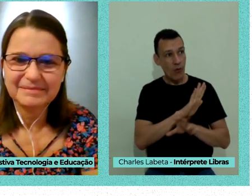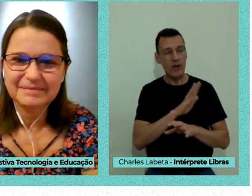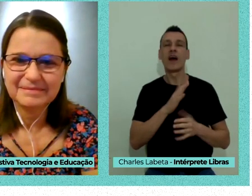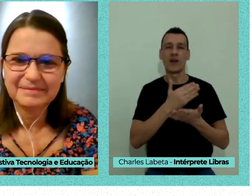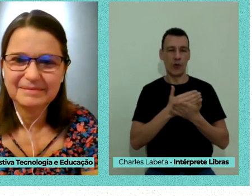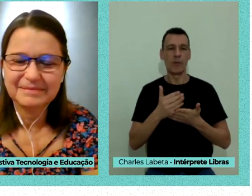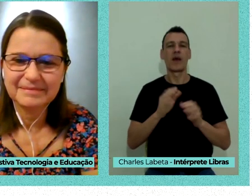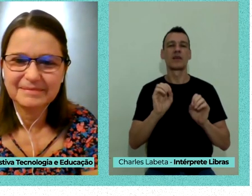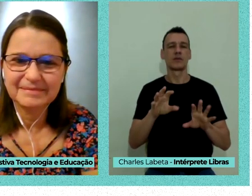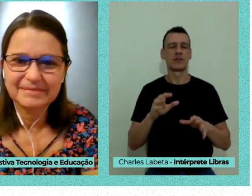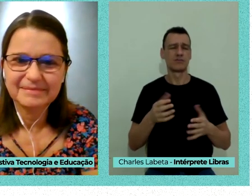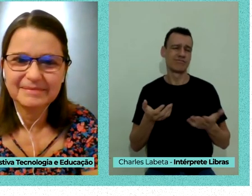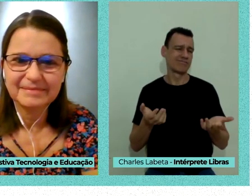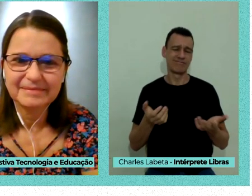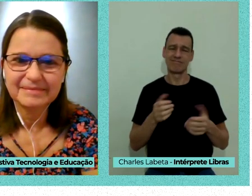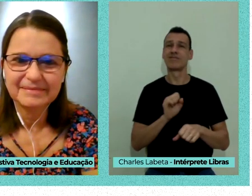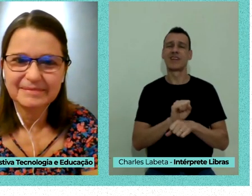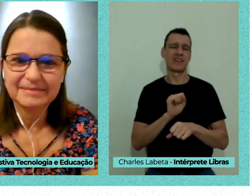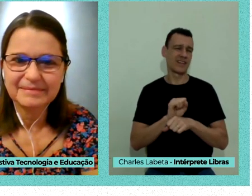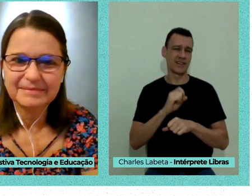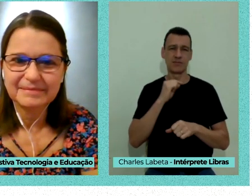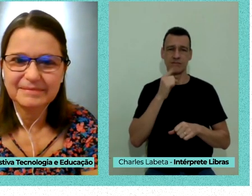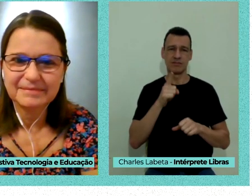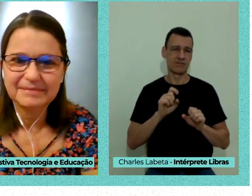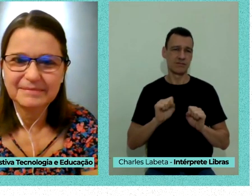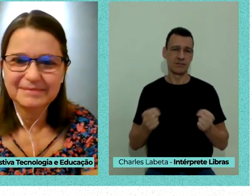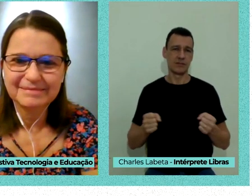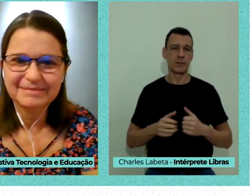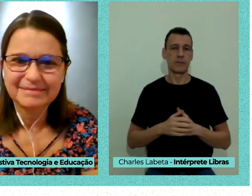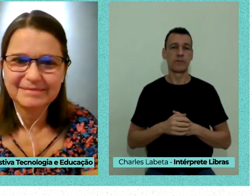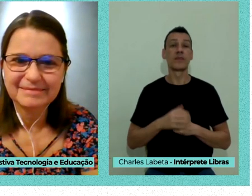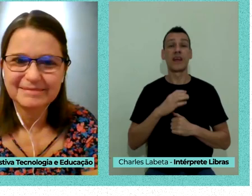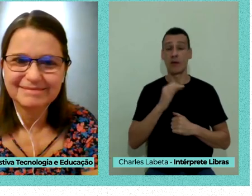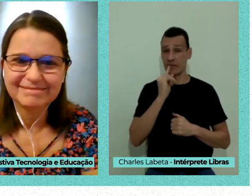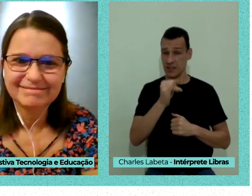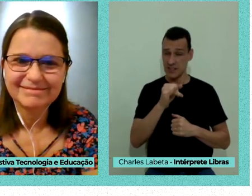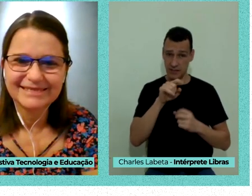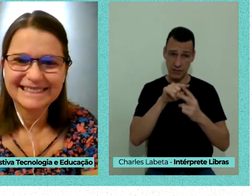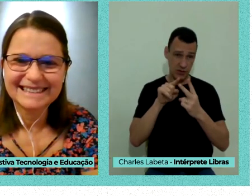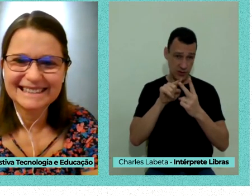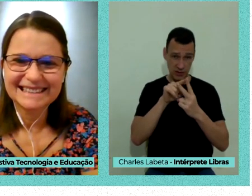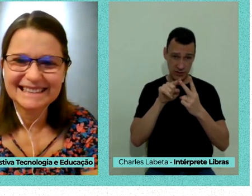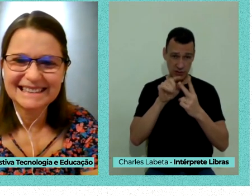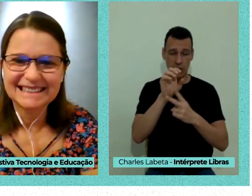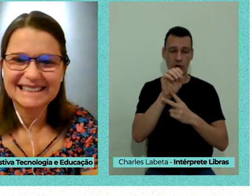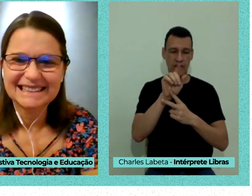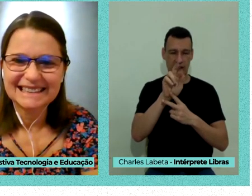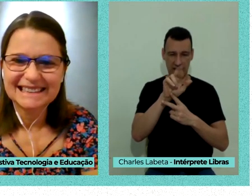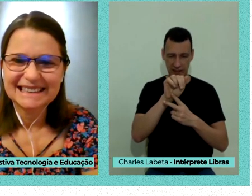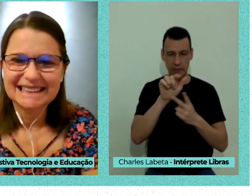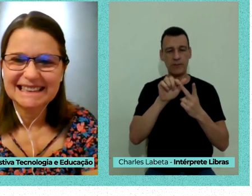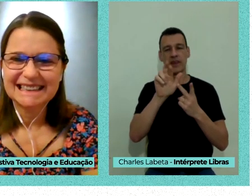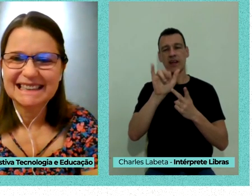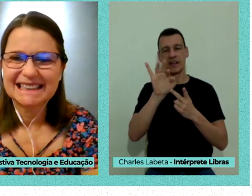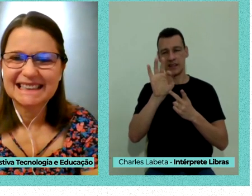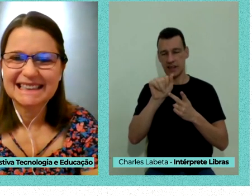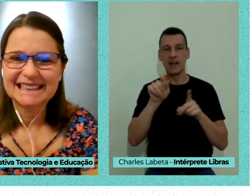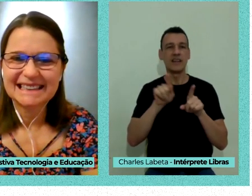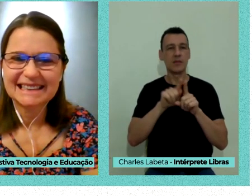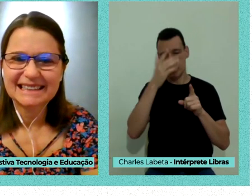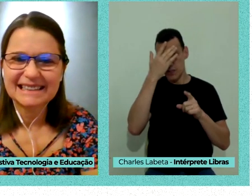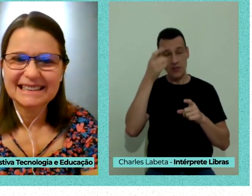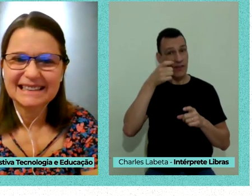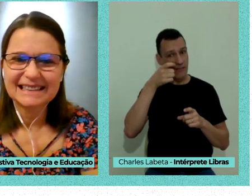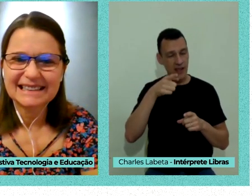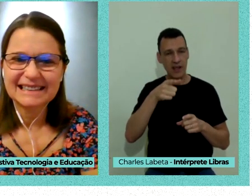né? Eu avisei vocês, Odar e Rita, e nossos espectadores devem sentir isso, que esse